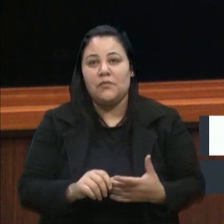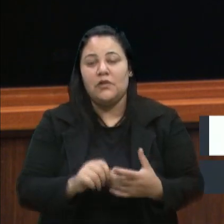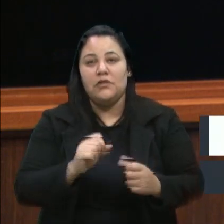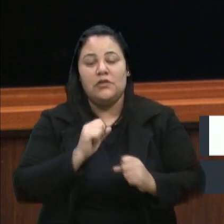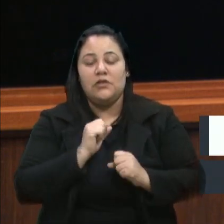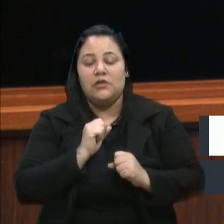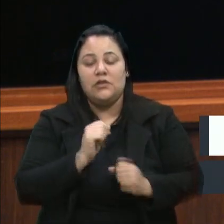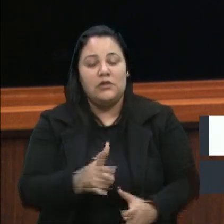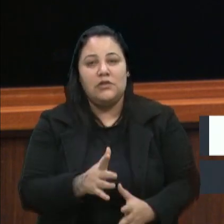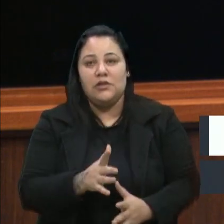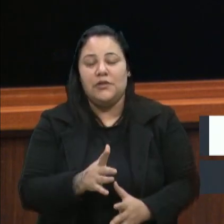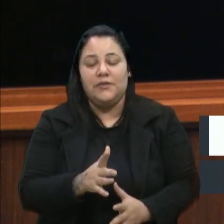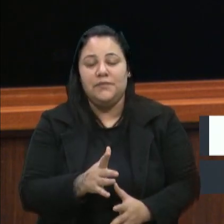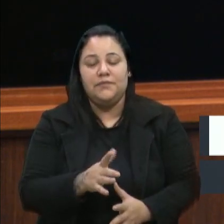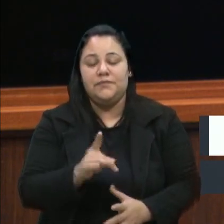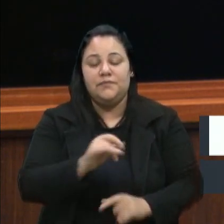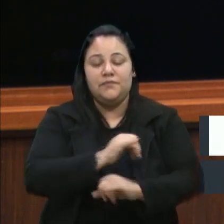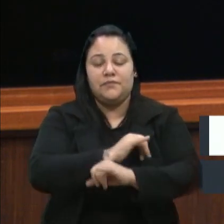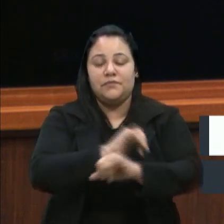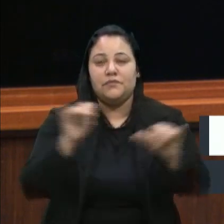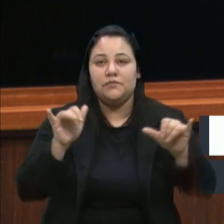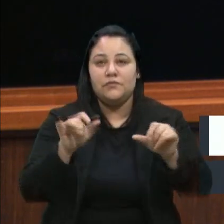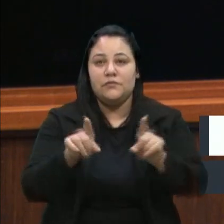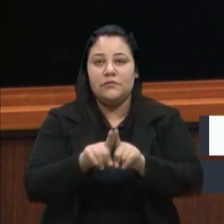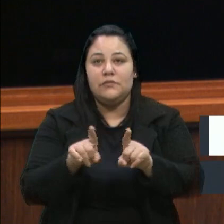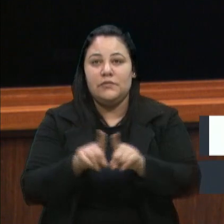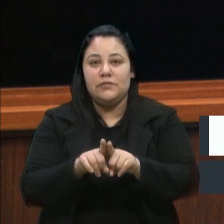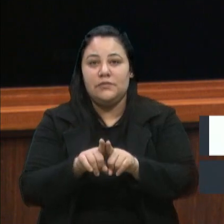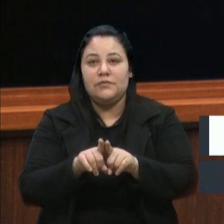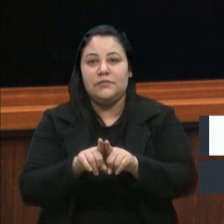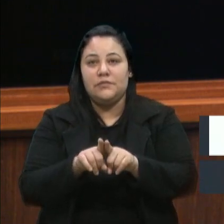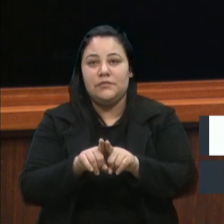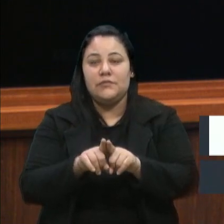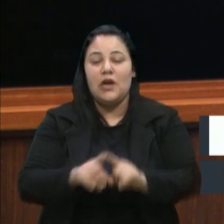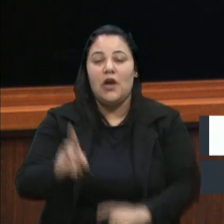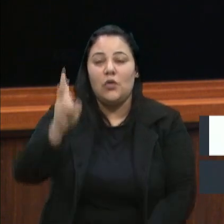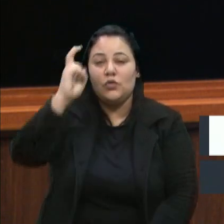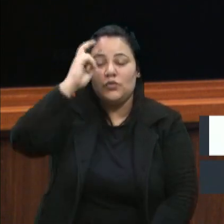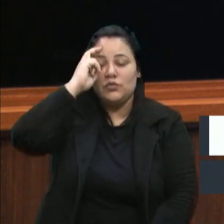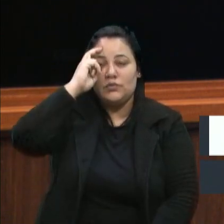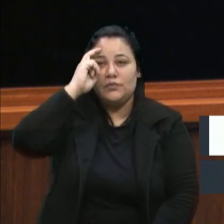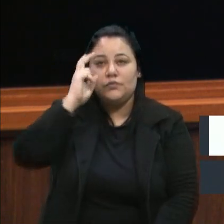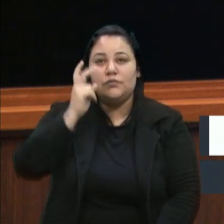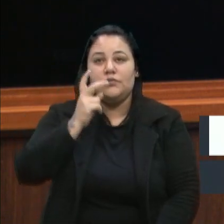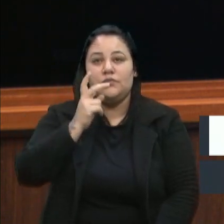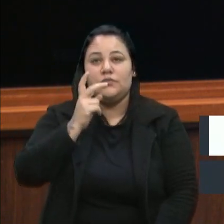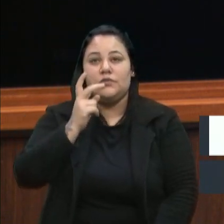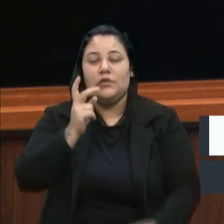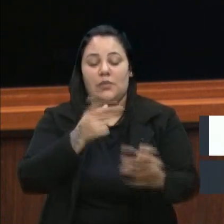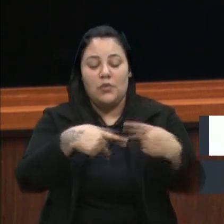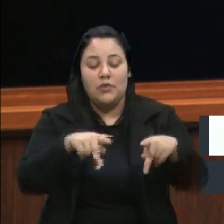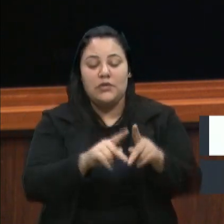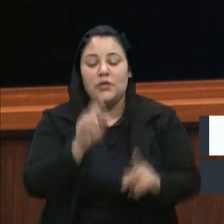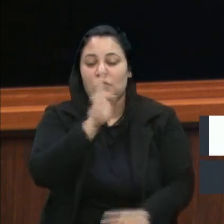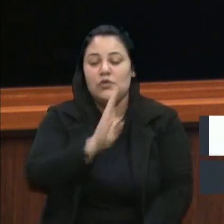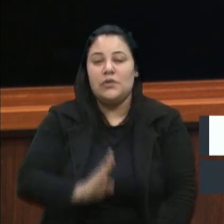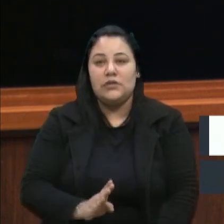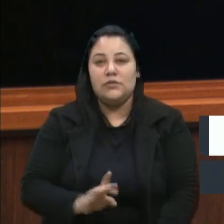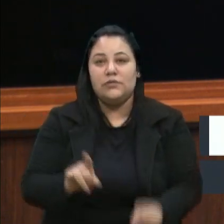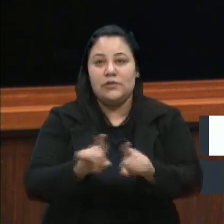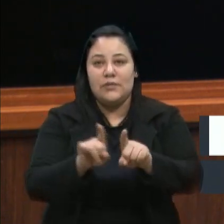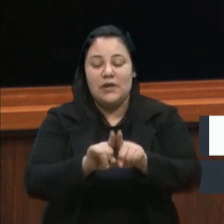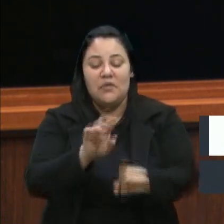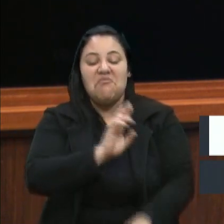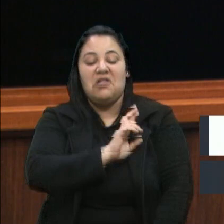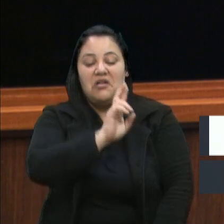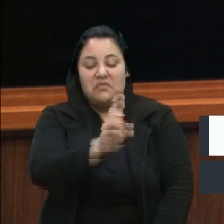mil para divulgar a cultura do povo negro no Brasil, e será uma